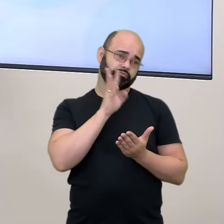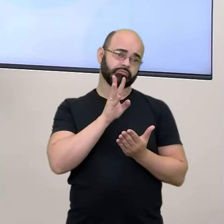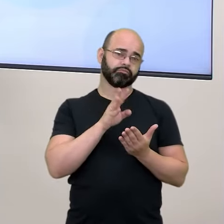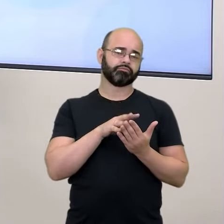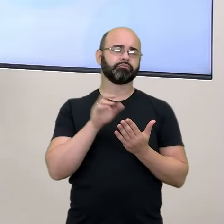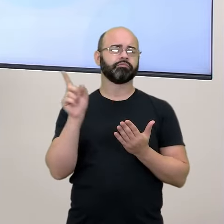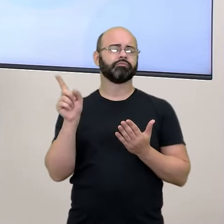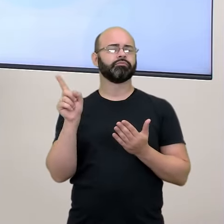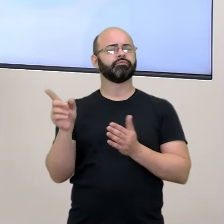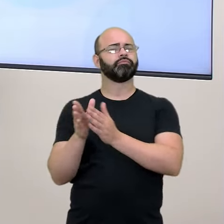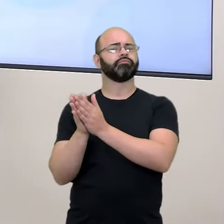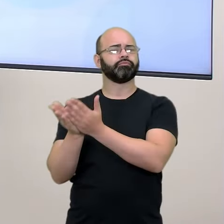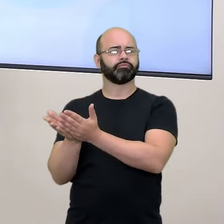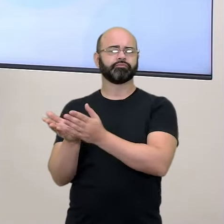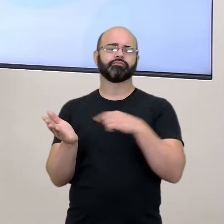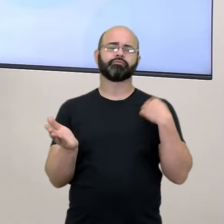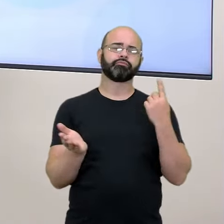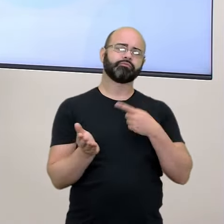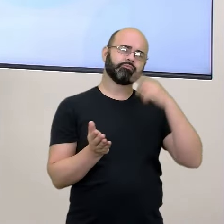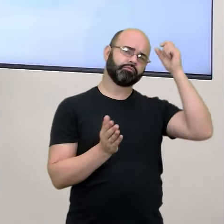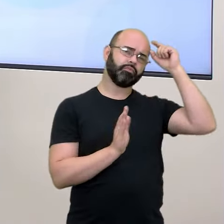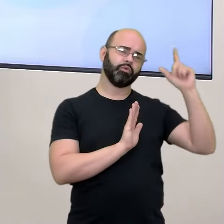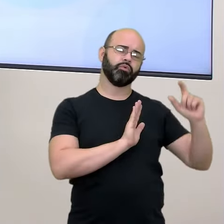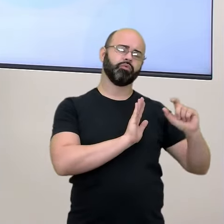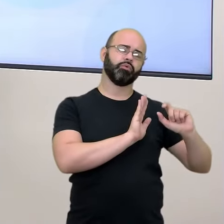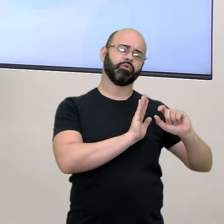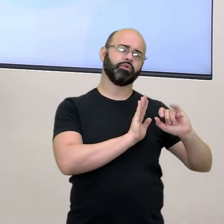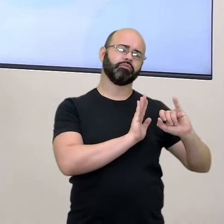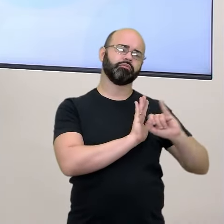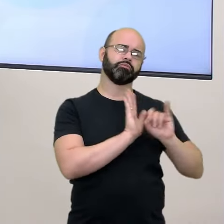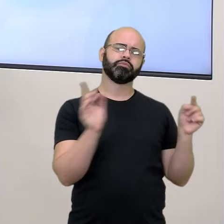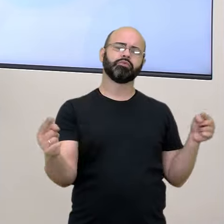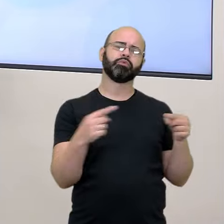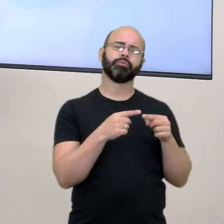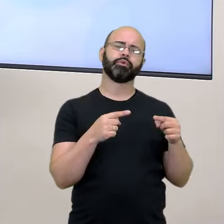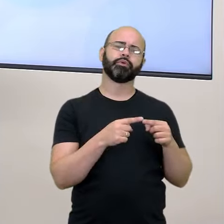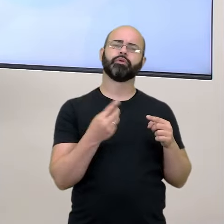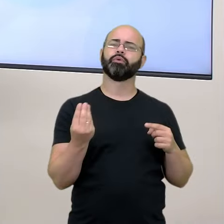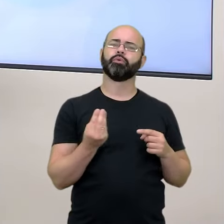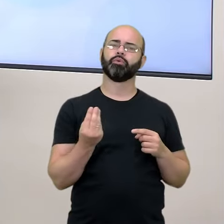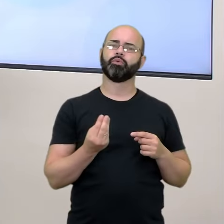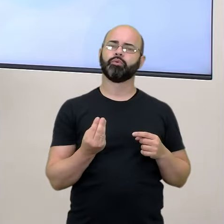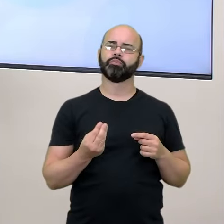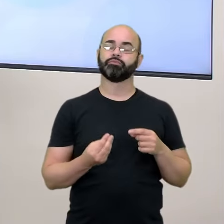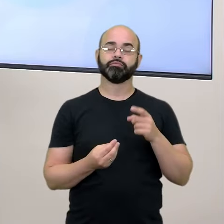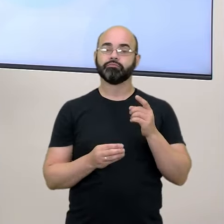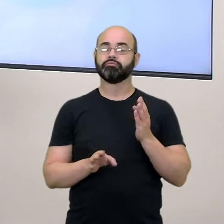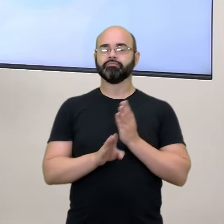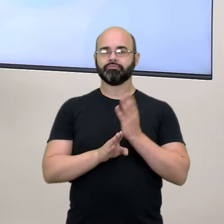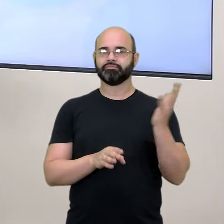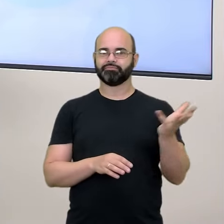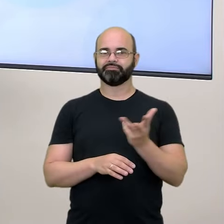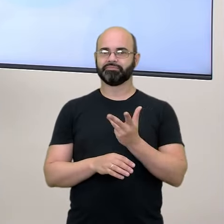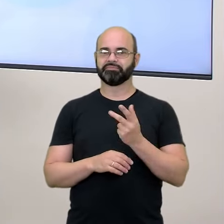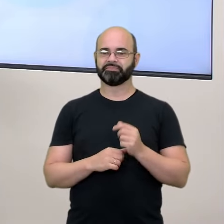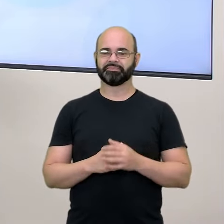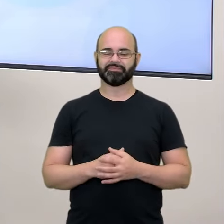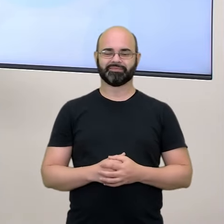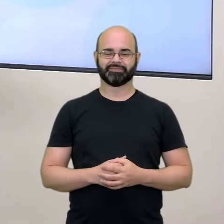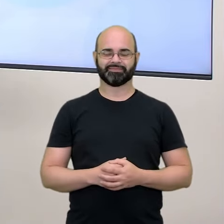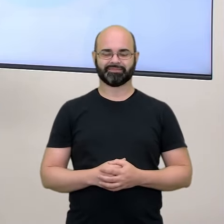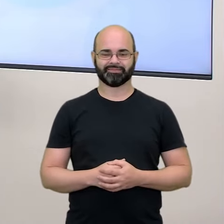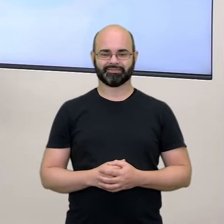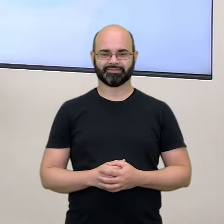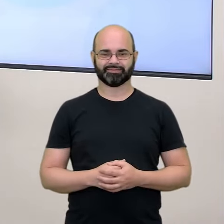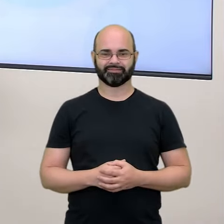livro conversa com a nossa identidade cultural. Você vai ter descobertas maravilhosas. Então a ideia é essa, olha, perceber que, na